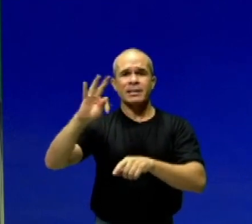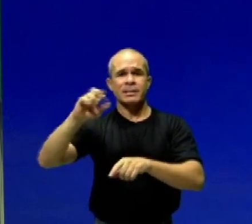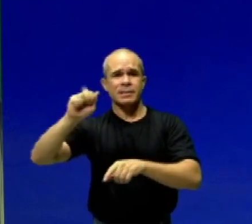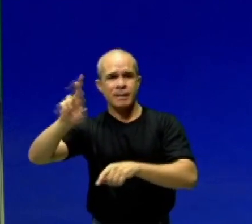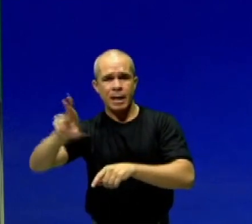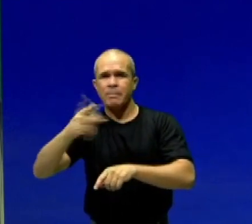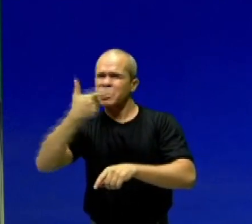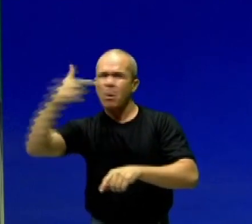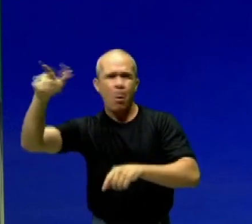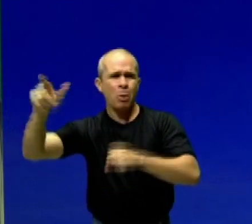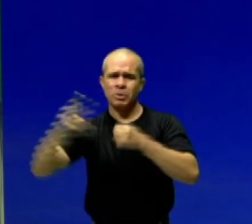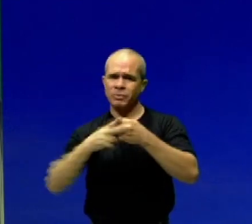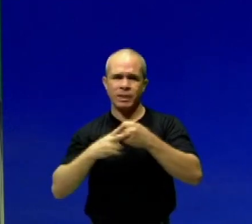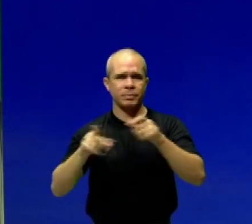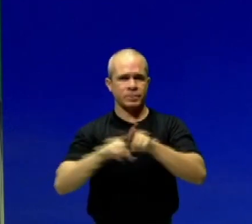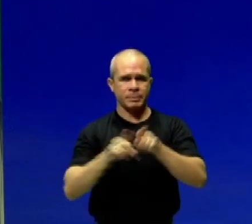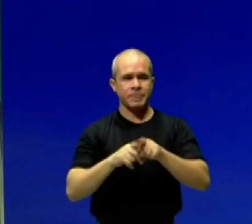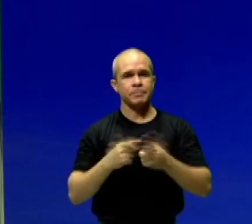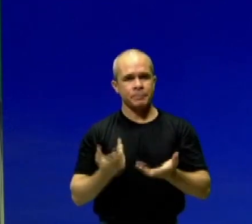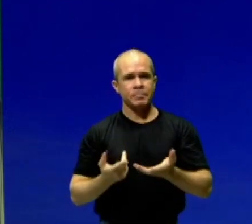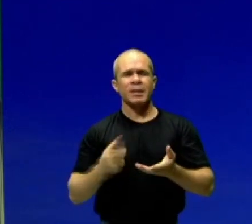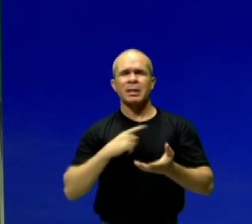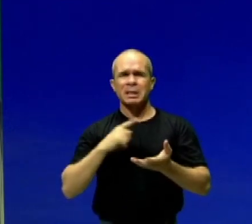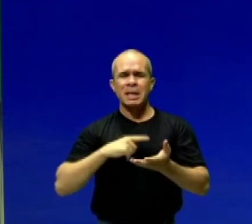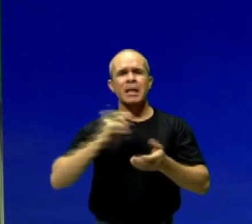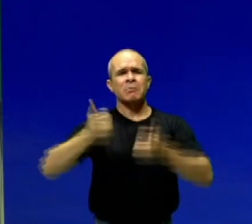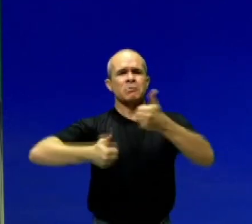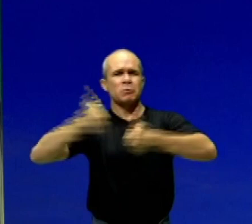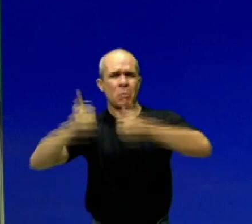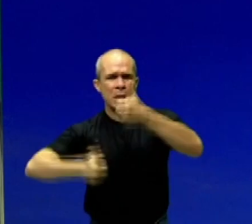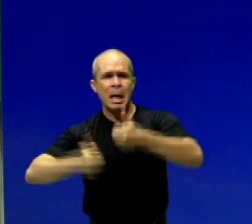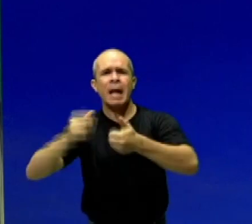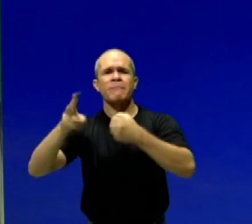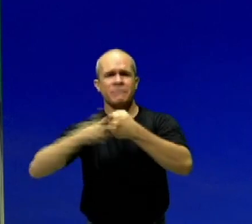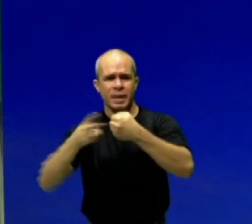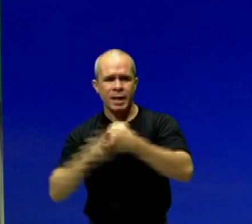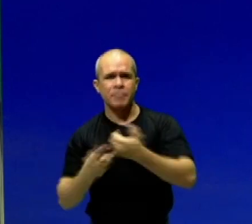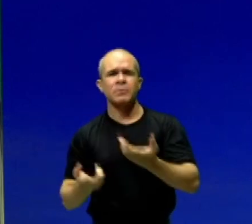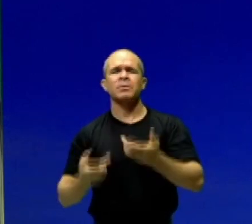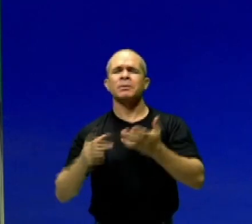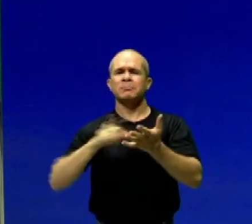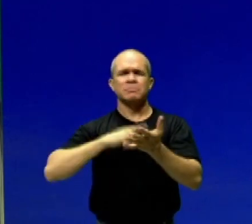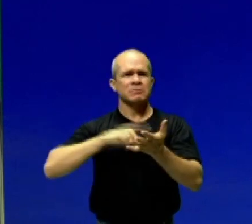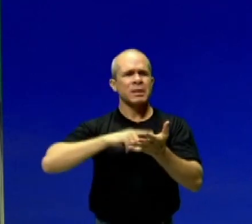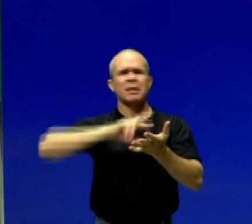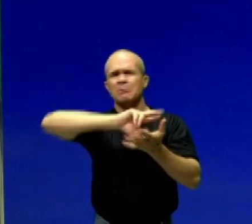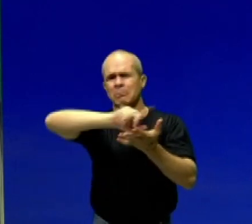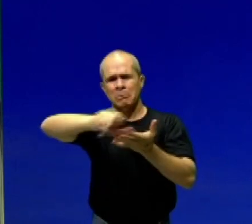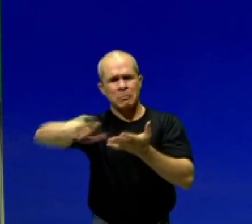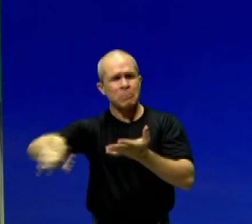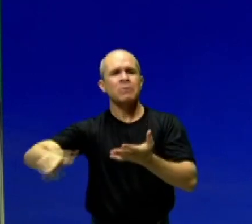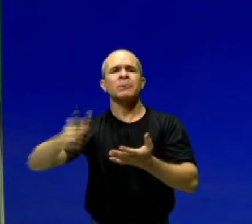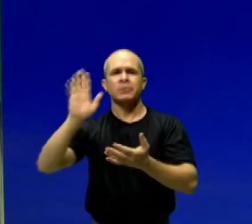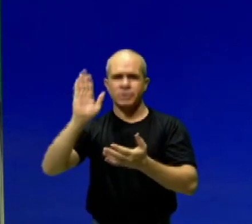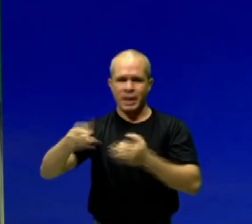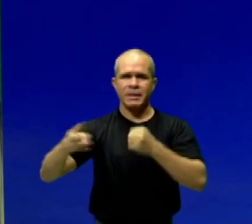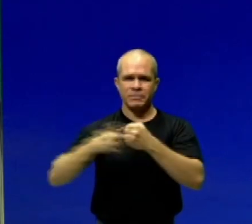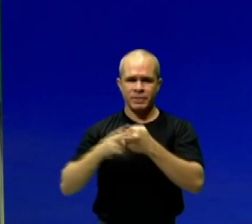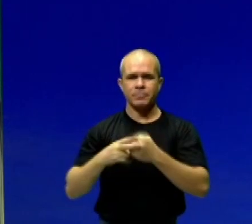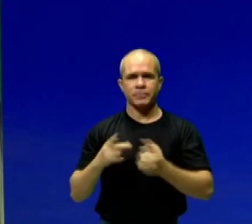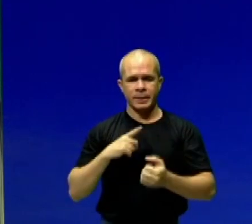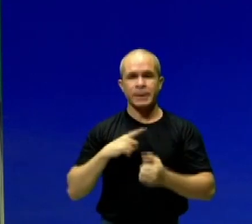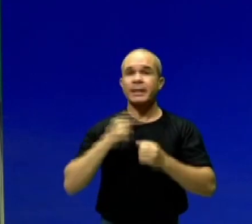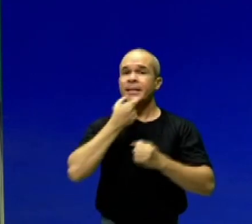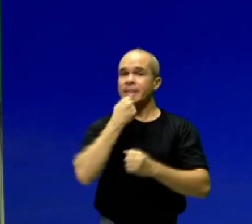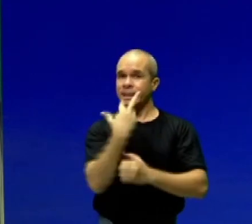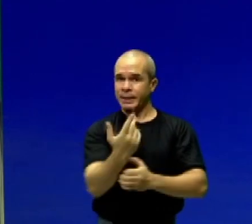de alguns verbos. E nós já usamos play, nós já usamos watch, wash. Tem vários outros, ok?